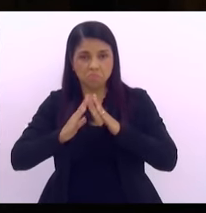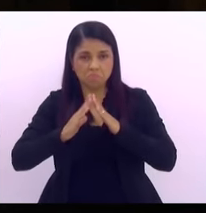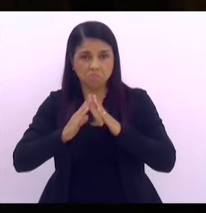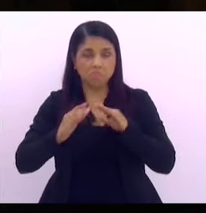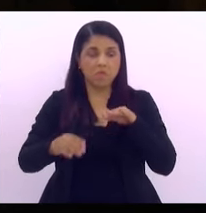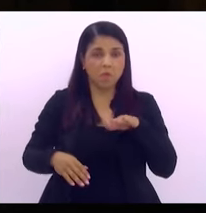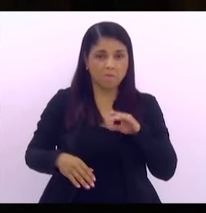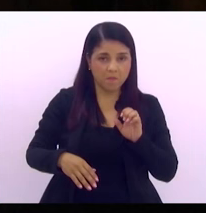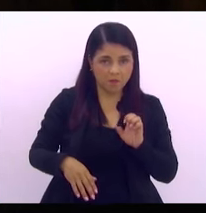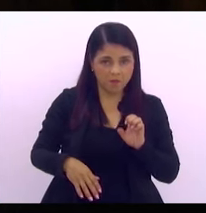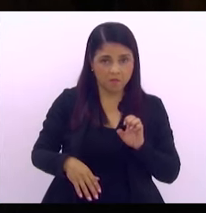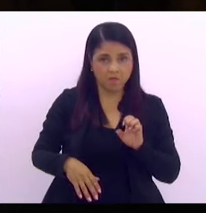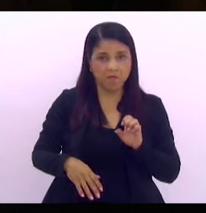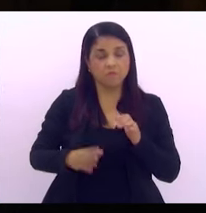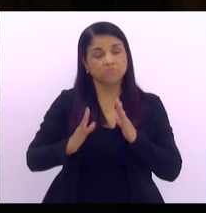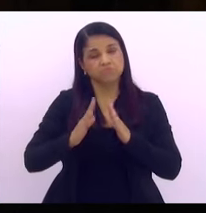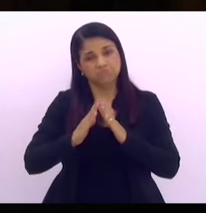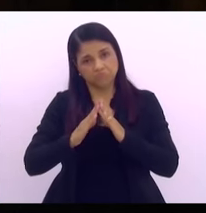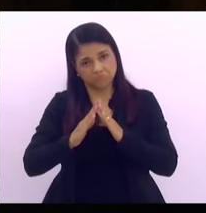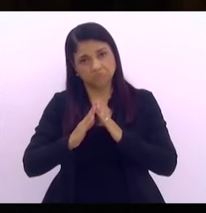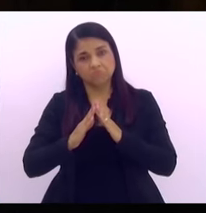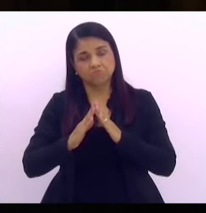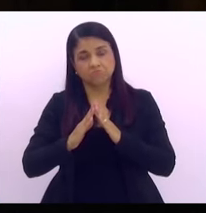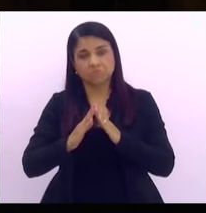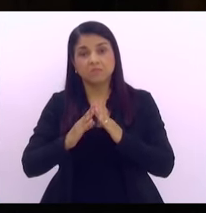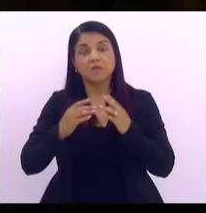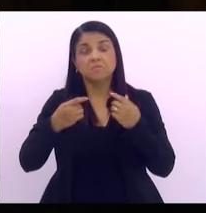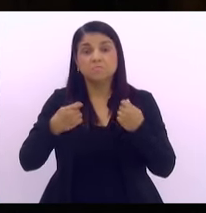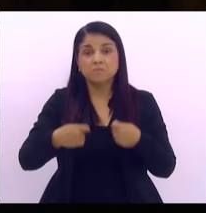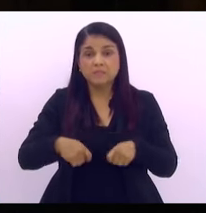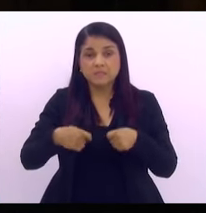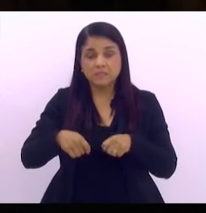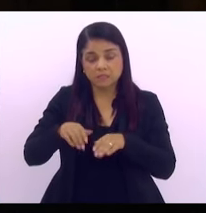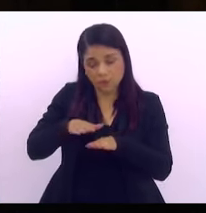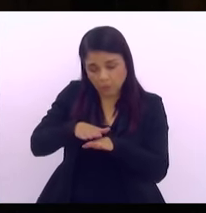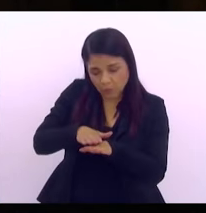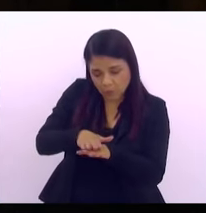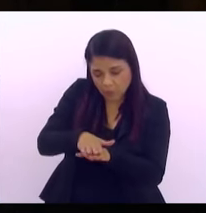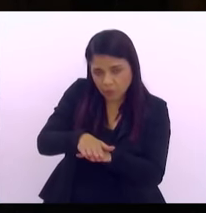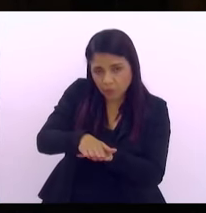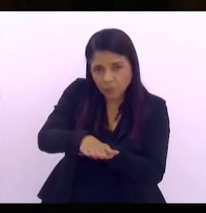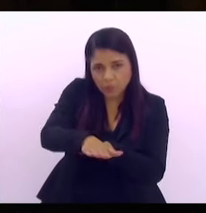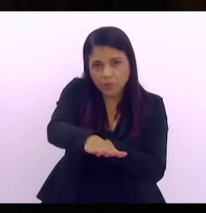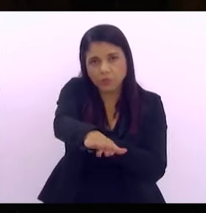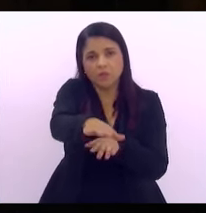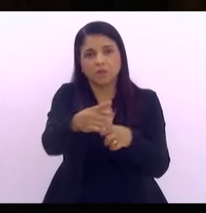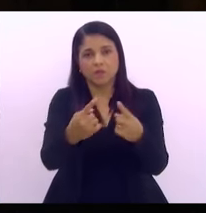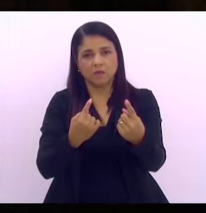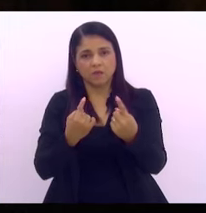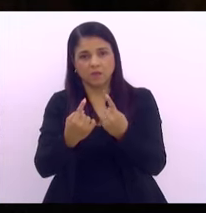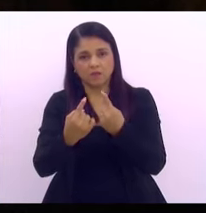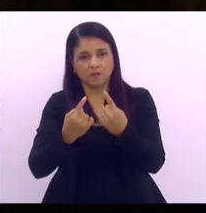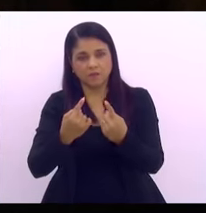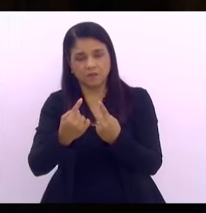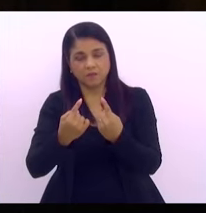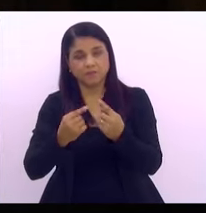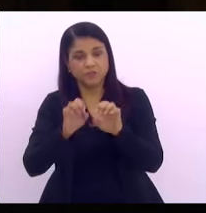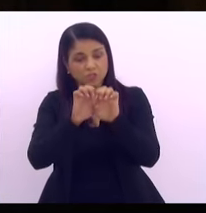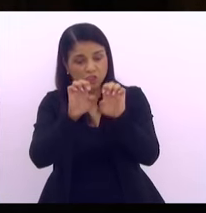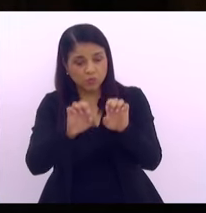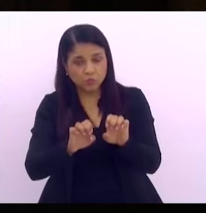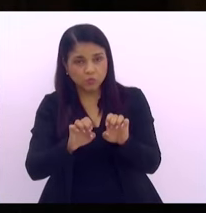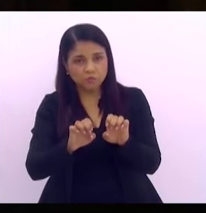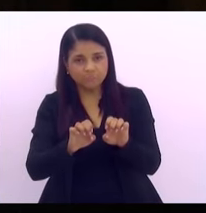mãe reside, que precisa desse recapeamento, dessa infraestrutura no